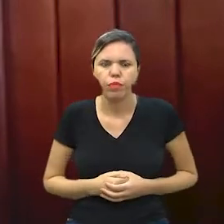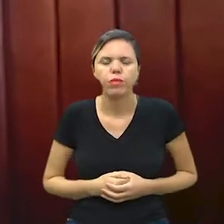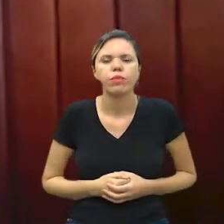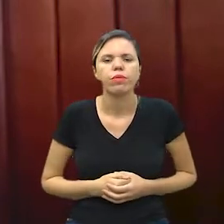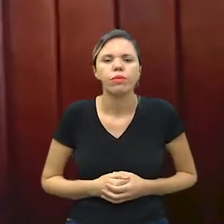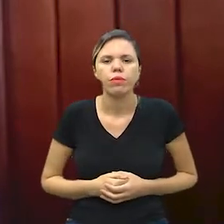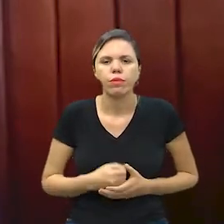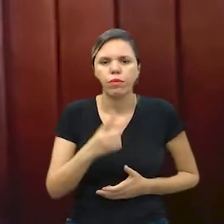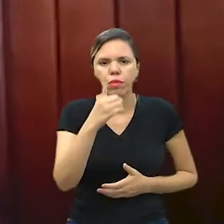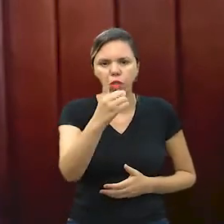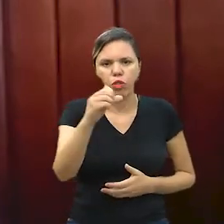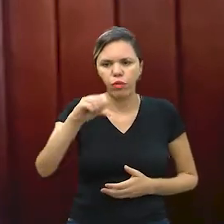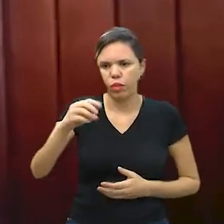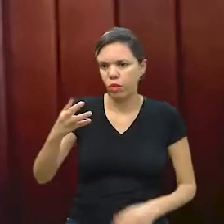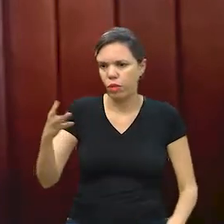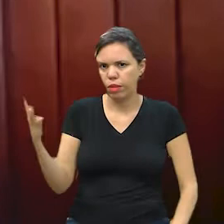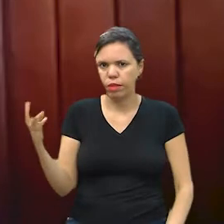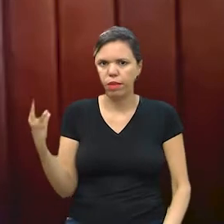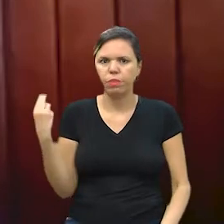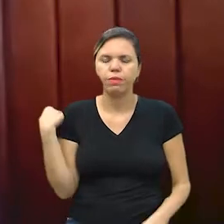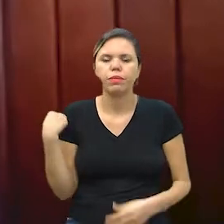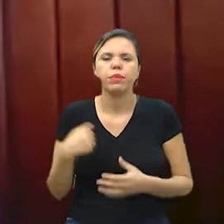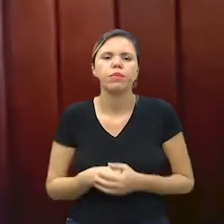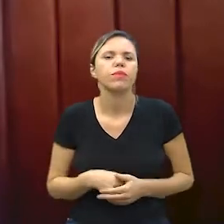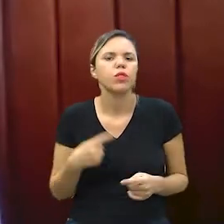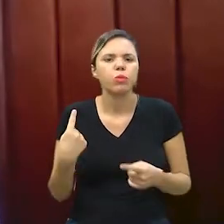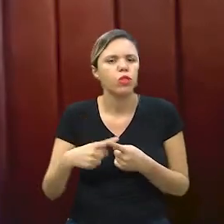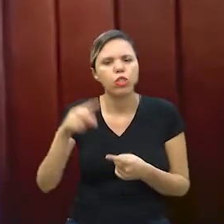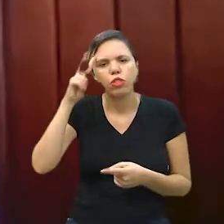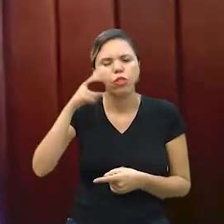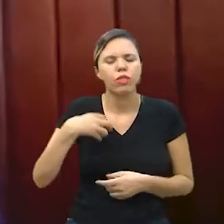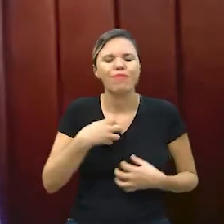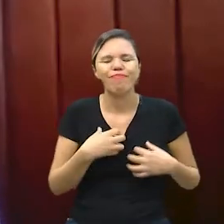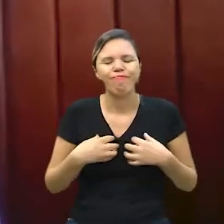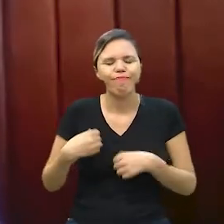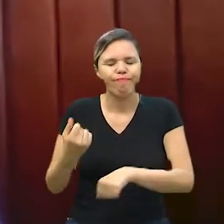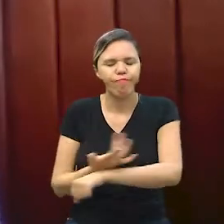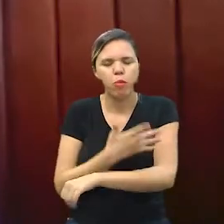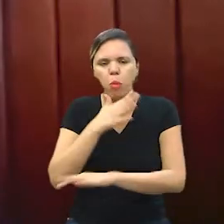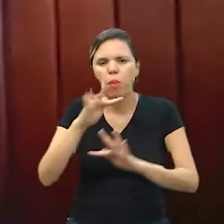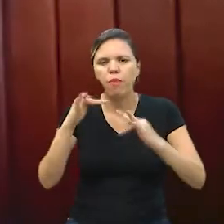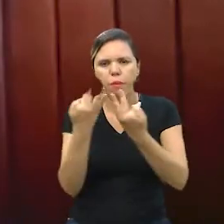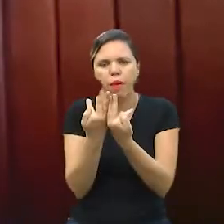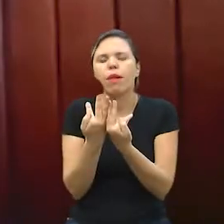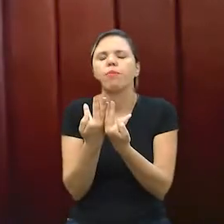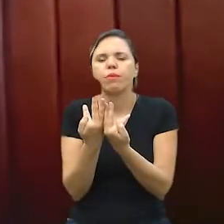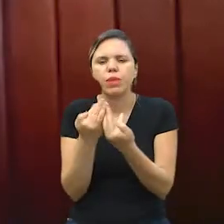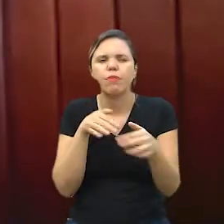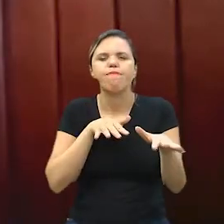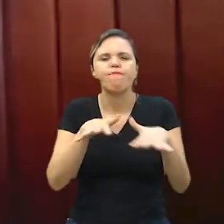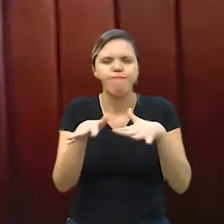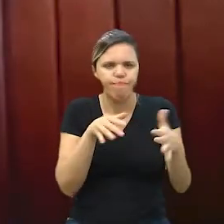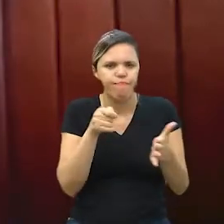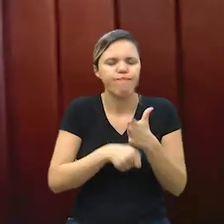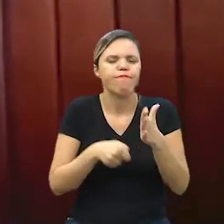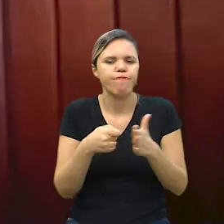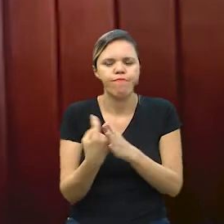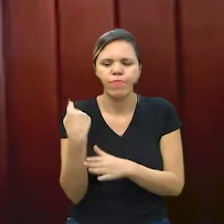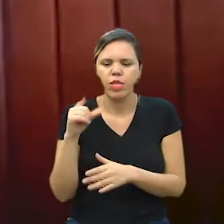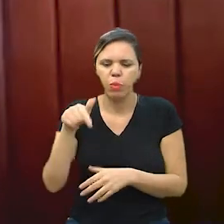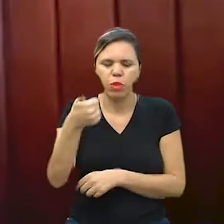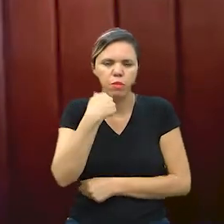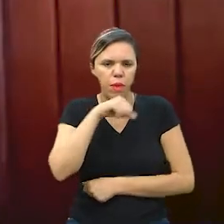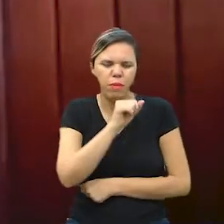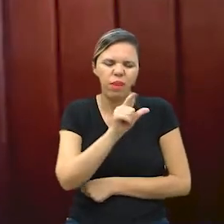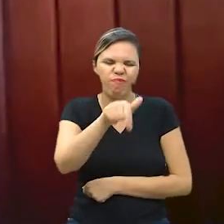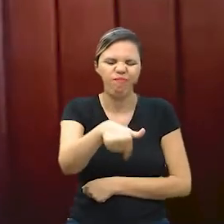casas em janeiro de 1993. E por que essa história mexe muito comigo? Porque meus pais fizeram parte desse movimento. E